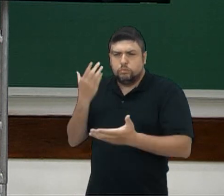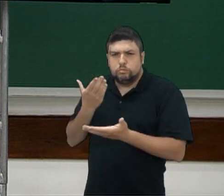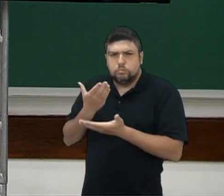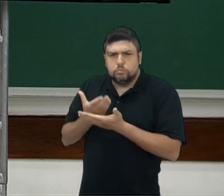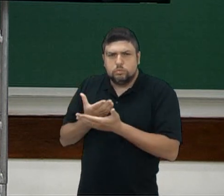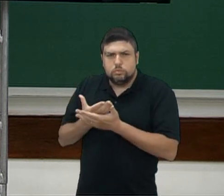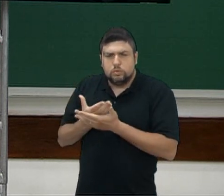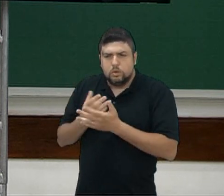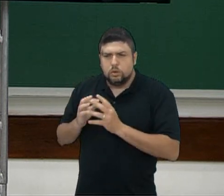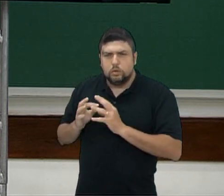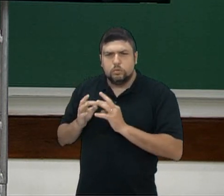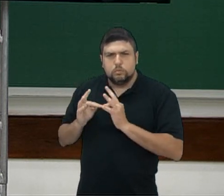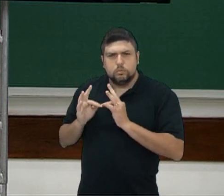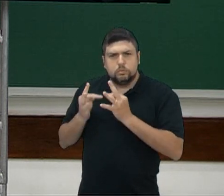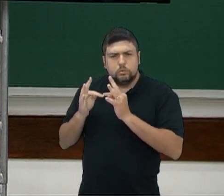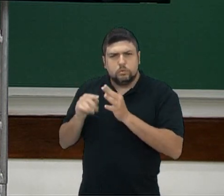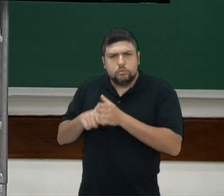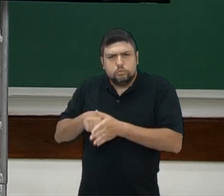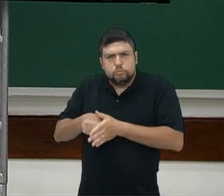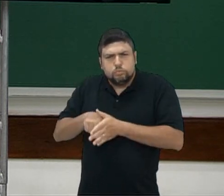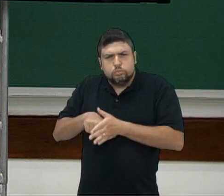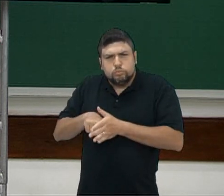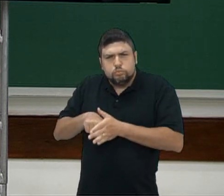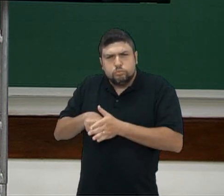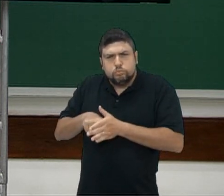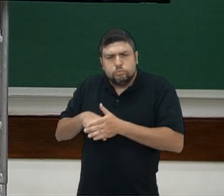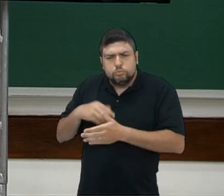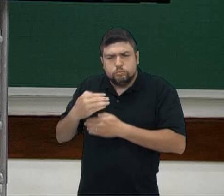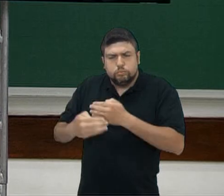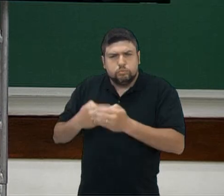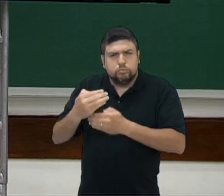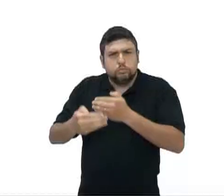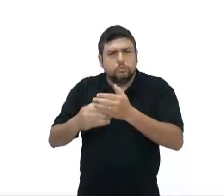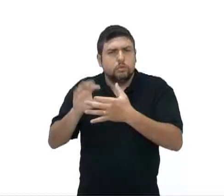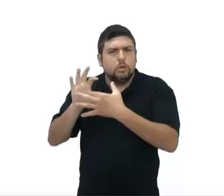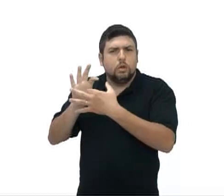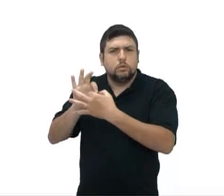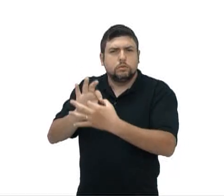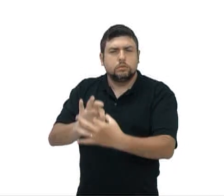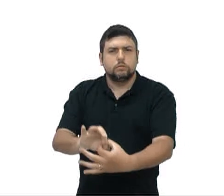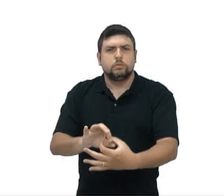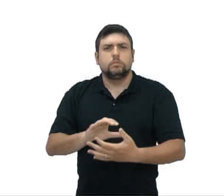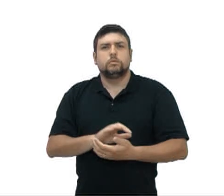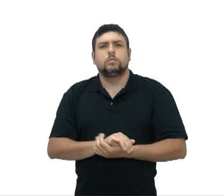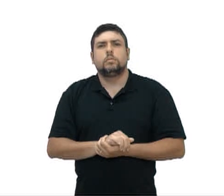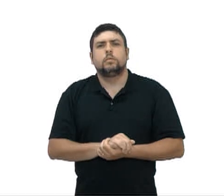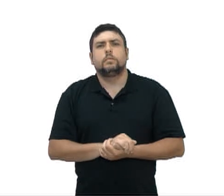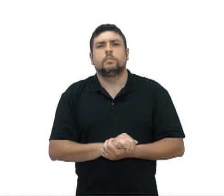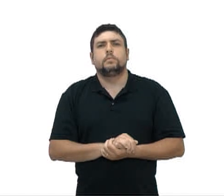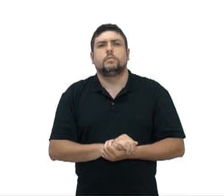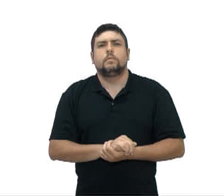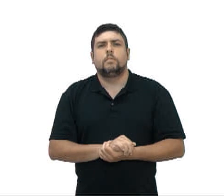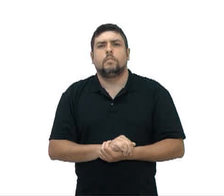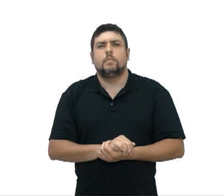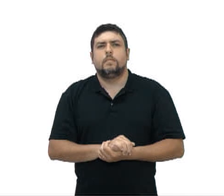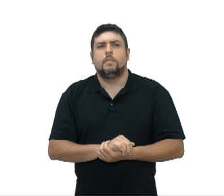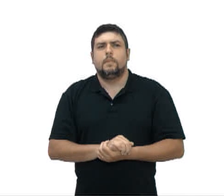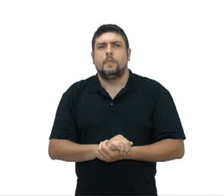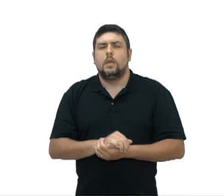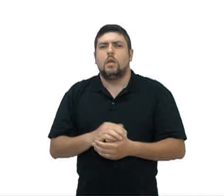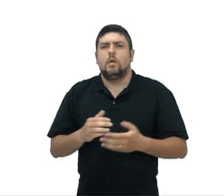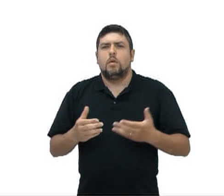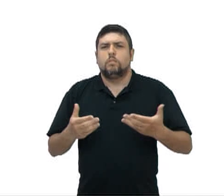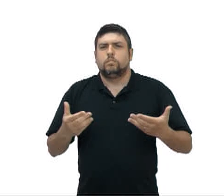como que acaba trabalhando com esse contexto. Então, me acompanhe na tela. Bom, a primeira pessoa que eu venho trazer